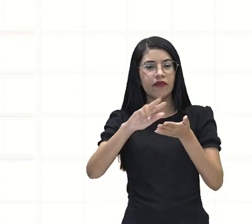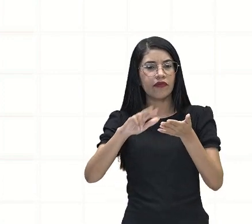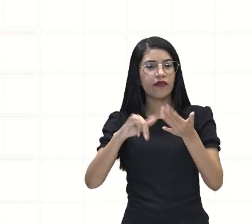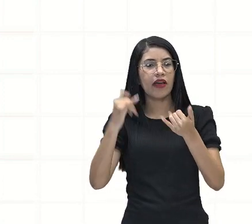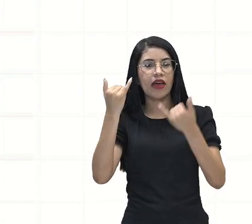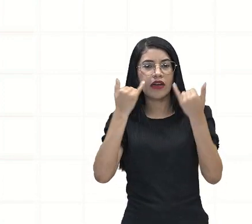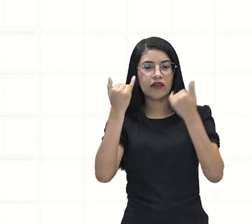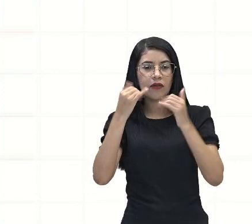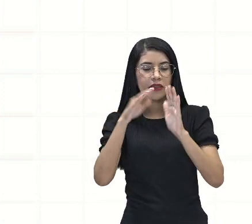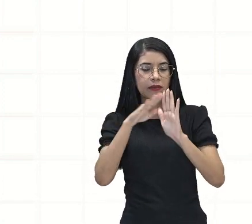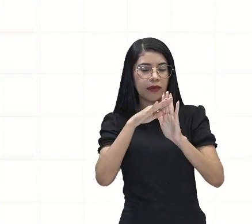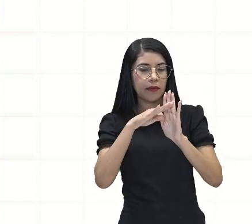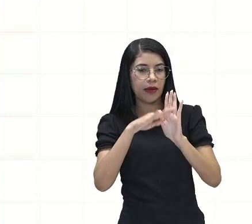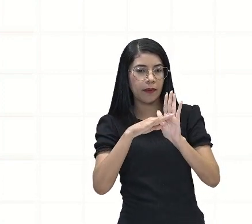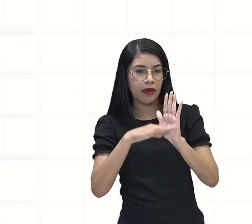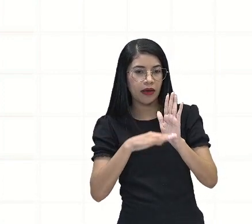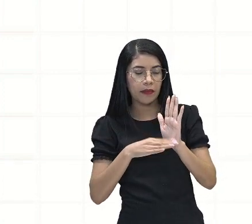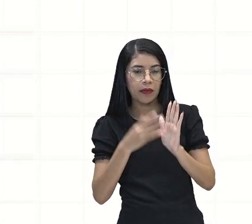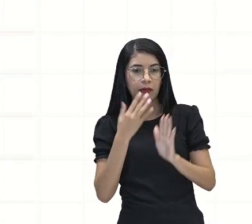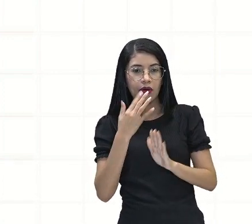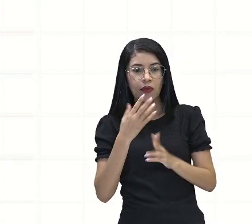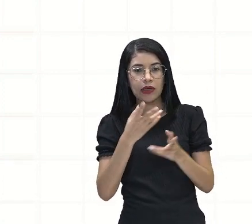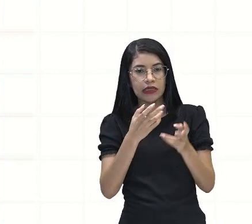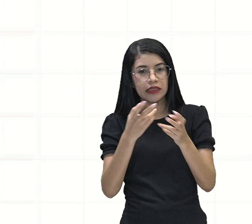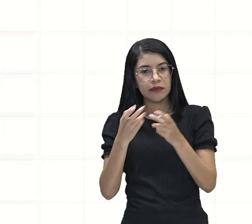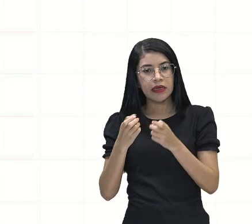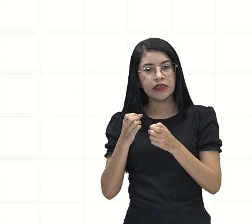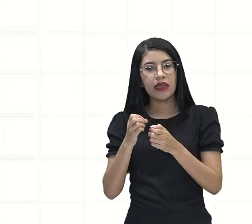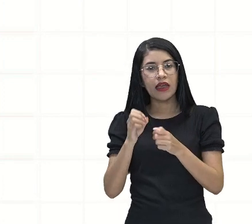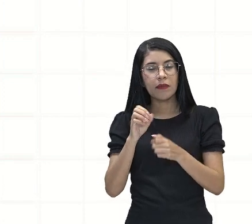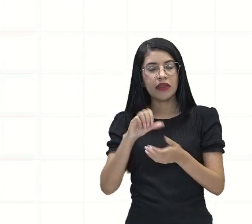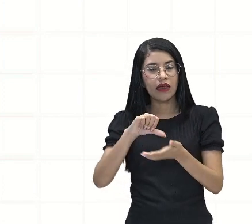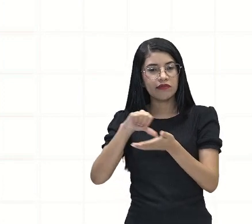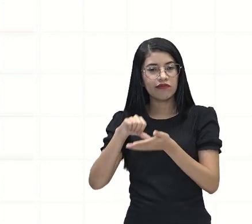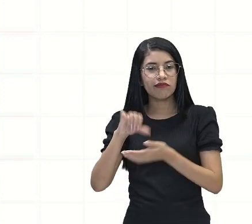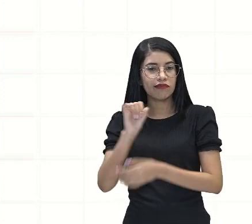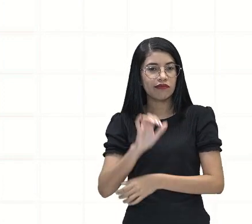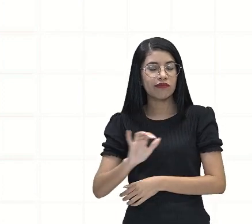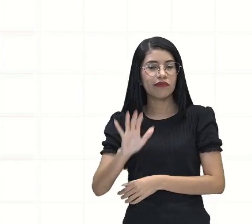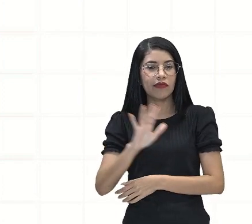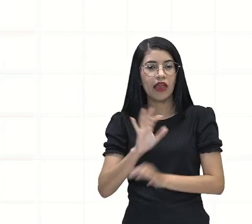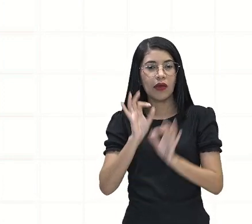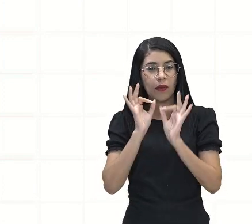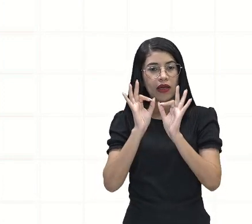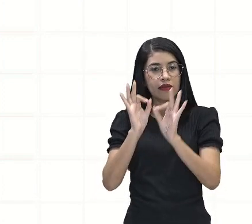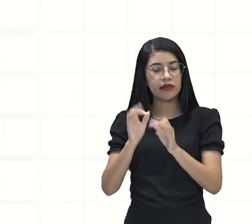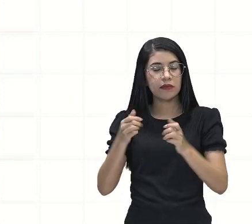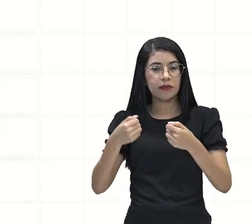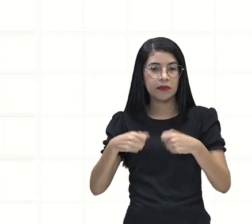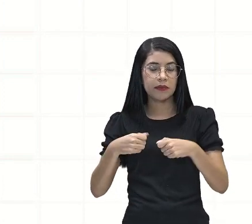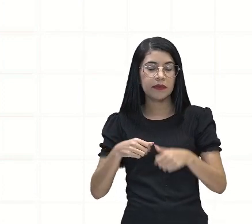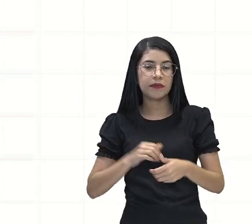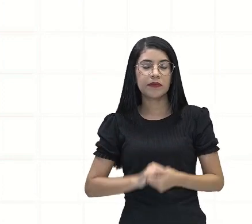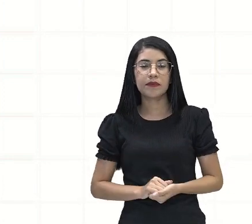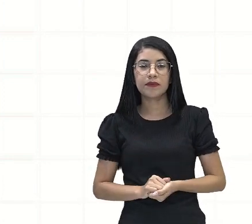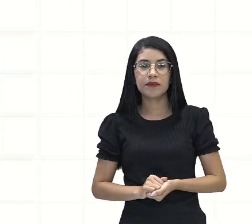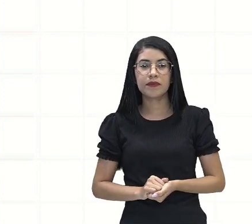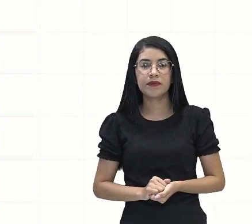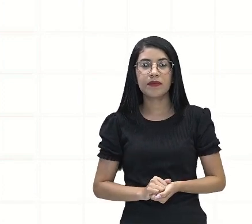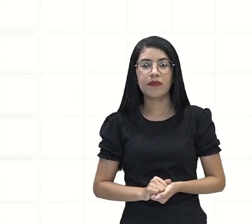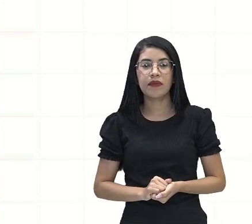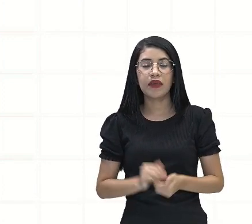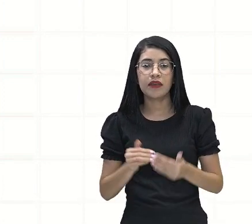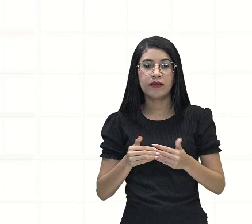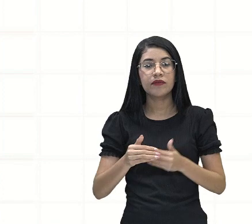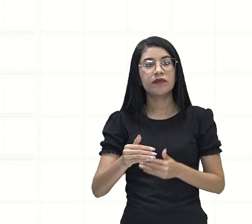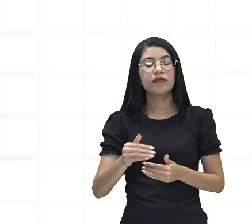na legenda que a gente pode observar aí com bastante atenção e aí a gente